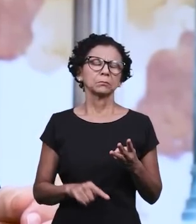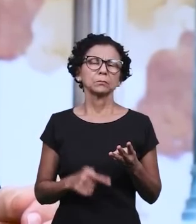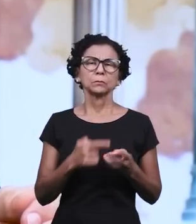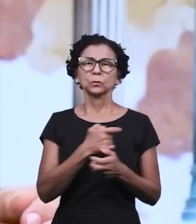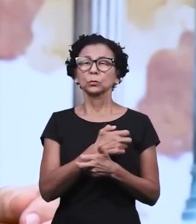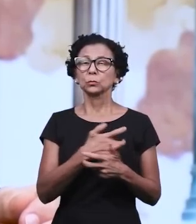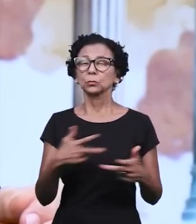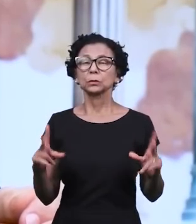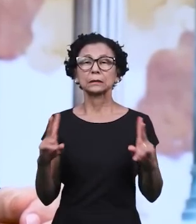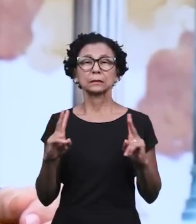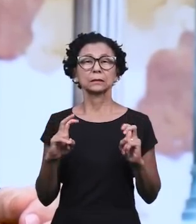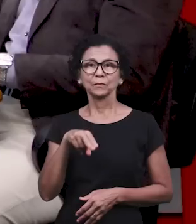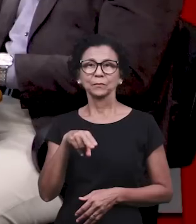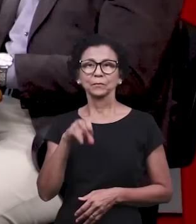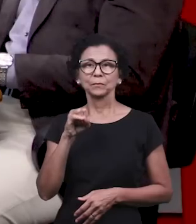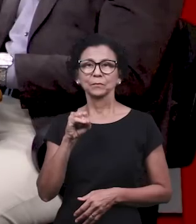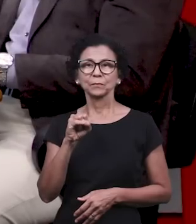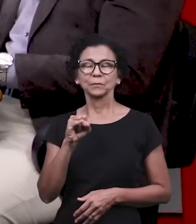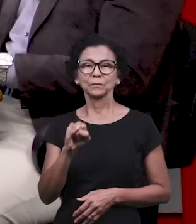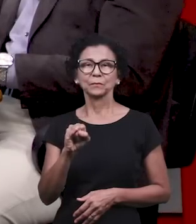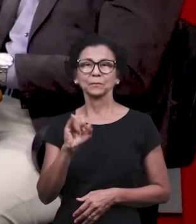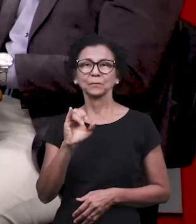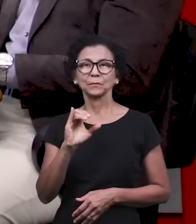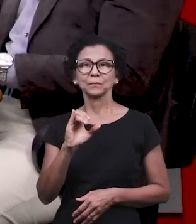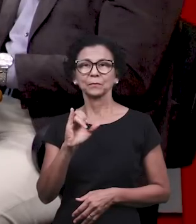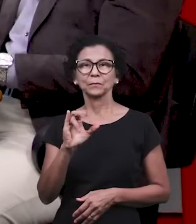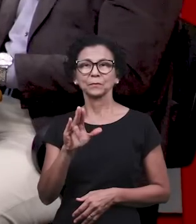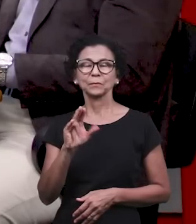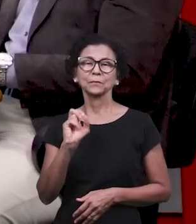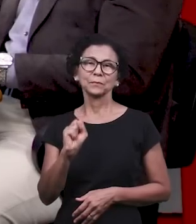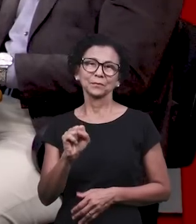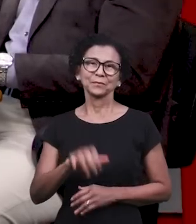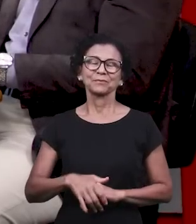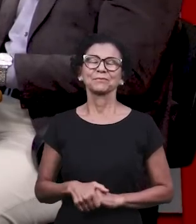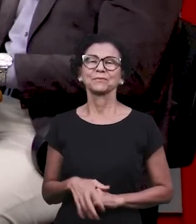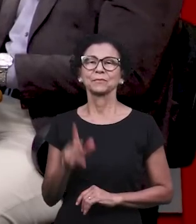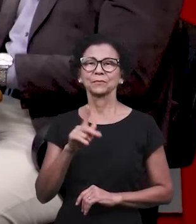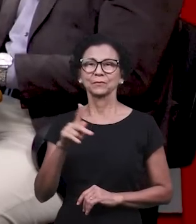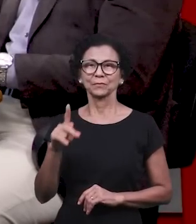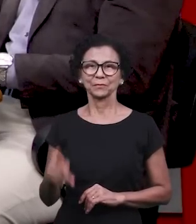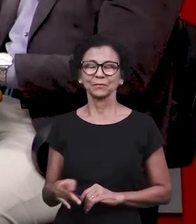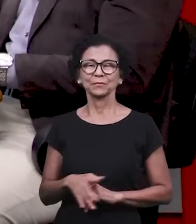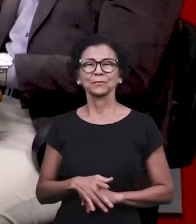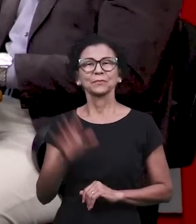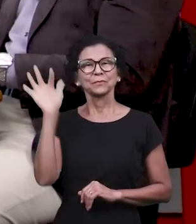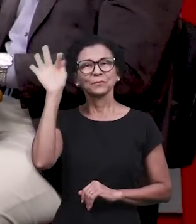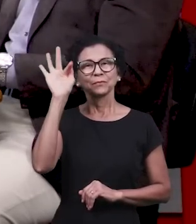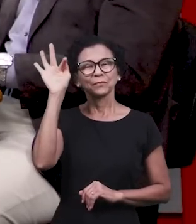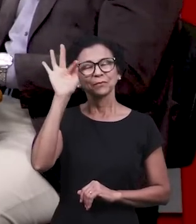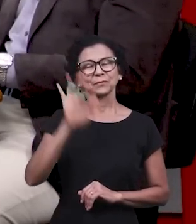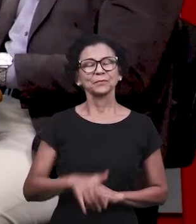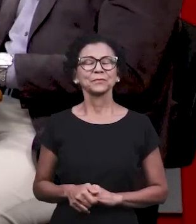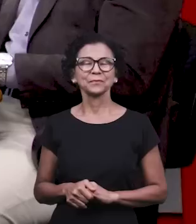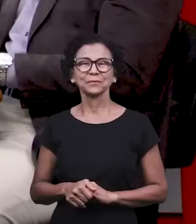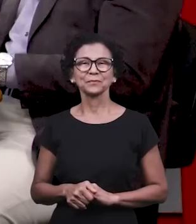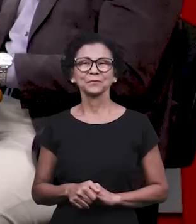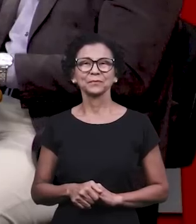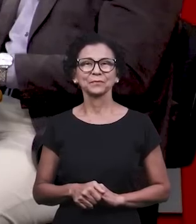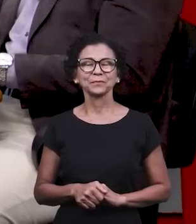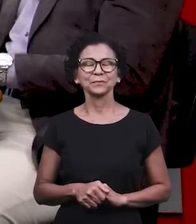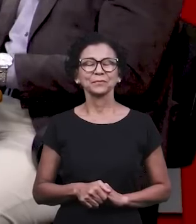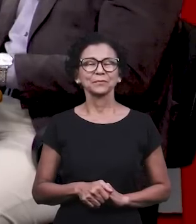muitos assuntos bem importantes, interessantes para falarmos. E